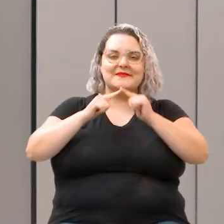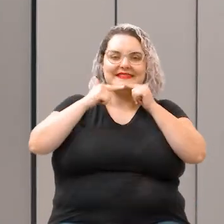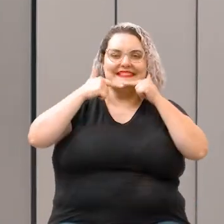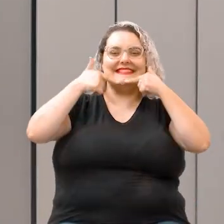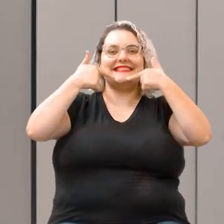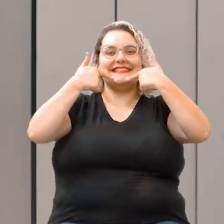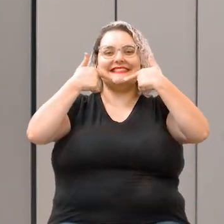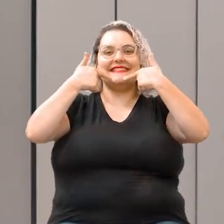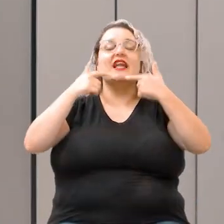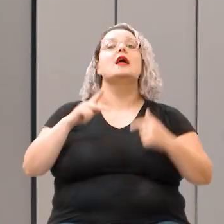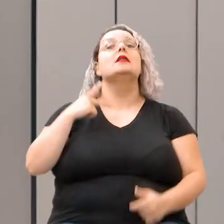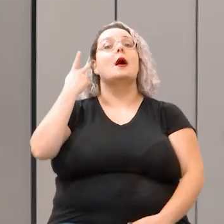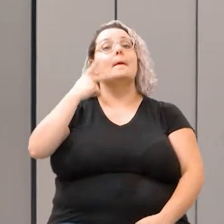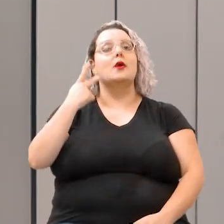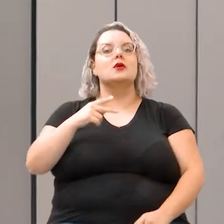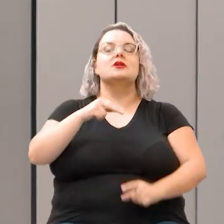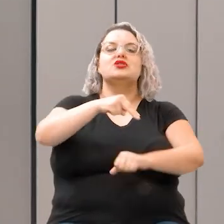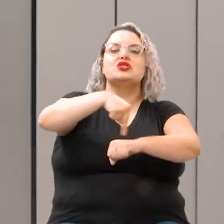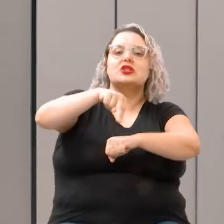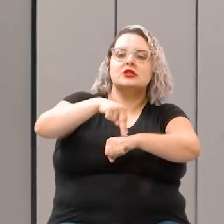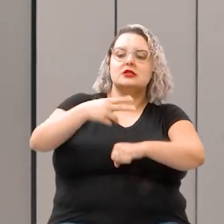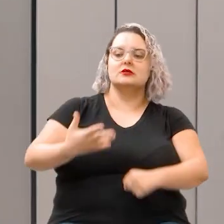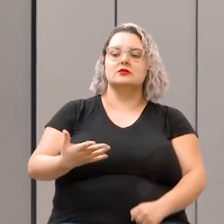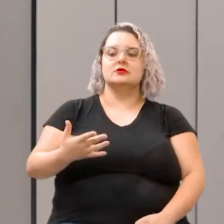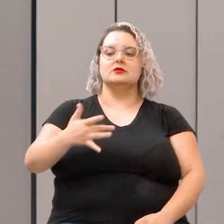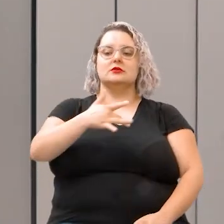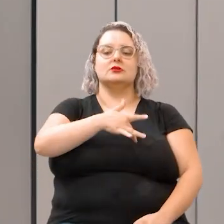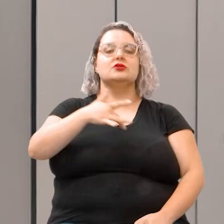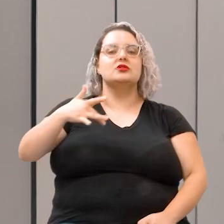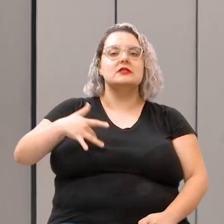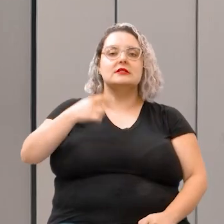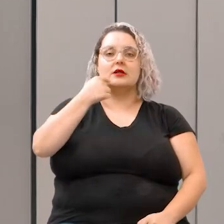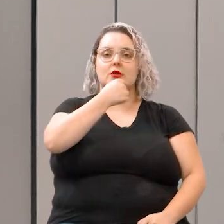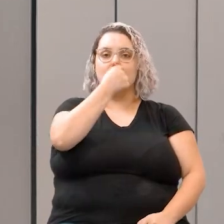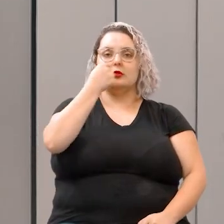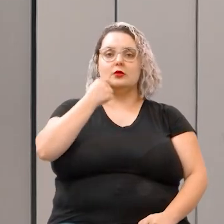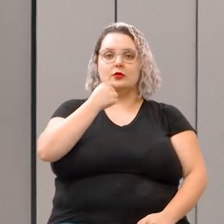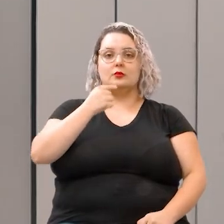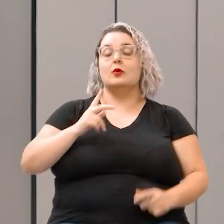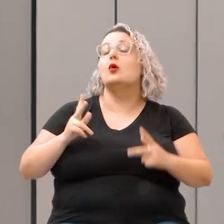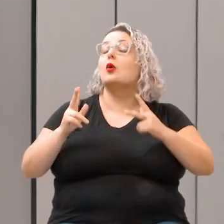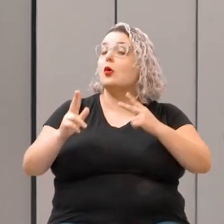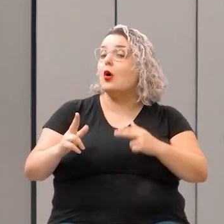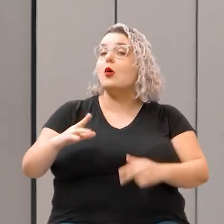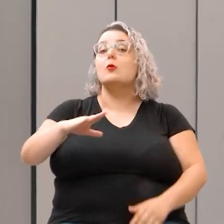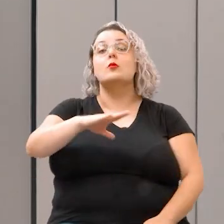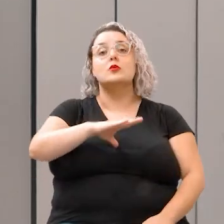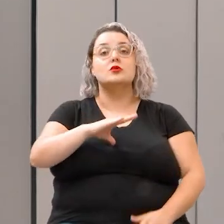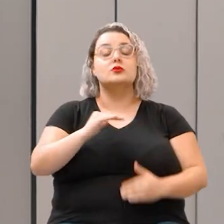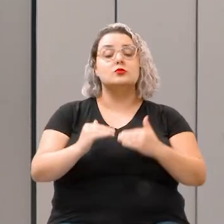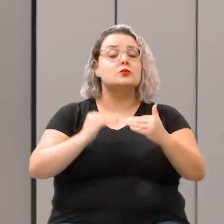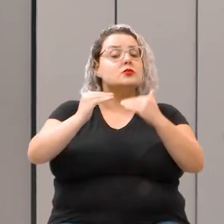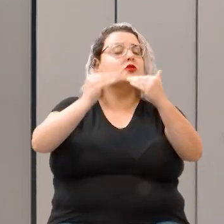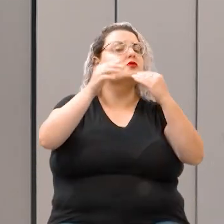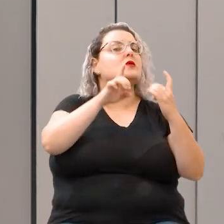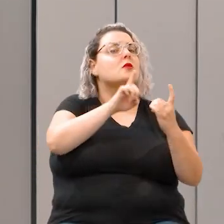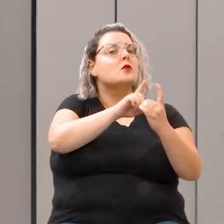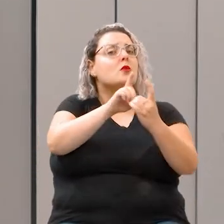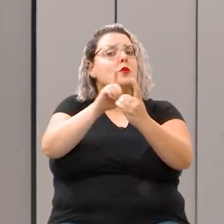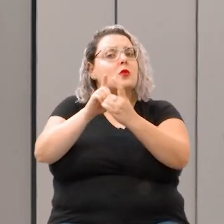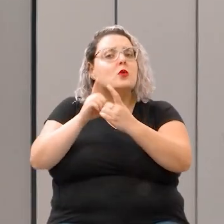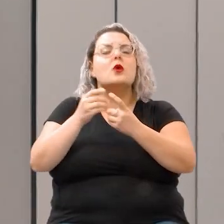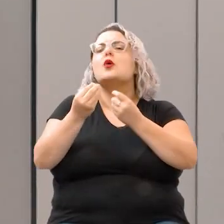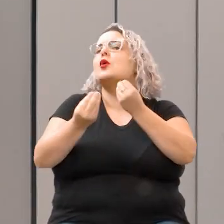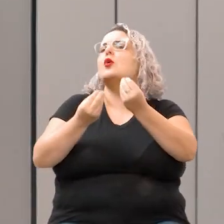parte da Política Nacional de Política de Saúde Bucal. Como o município desenvolve o atendimento